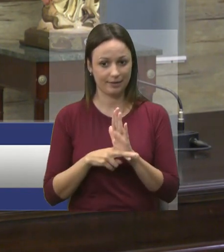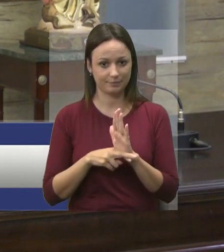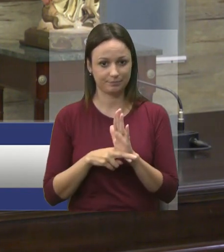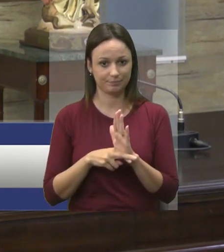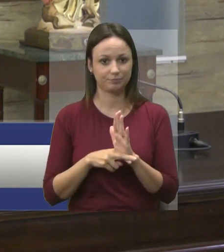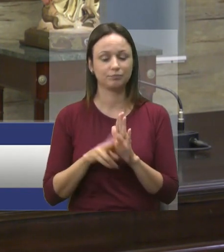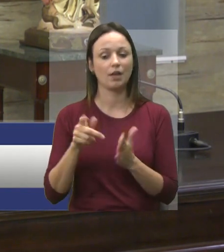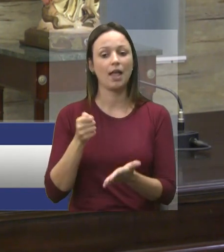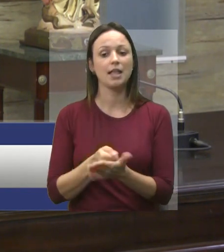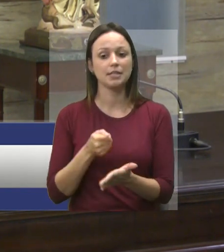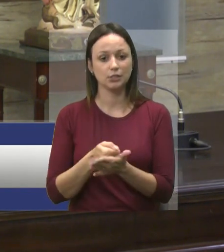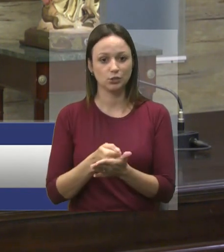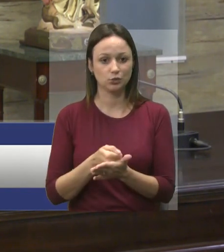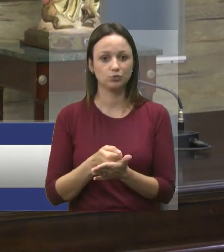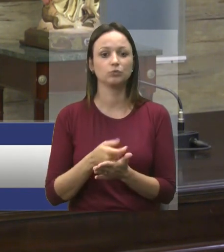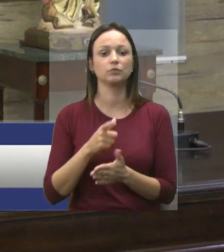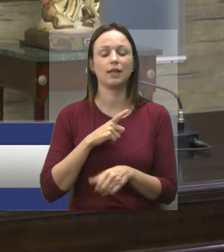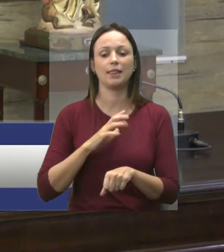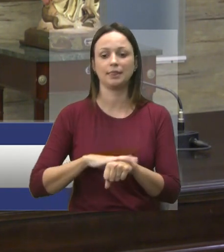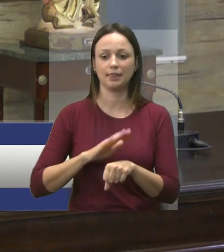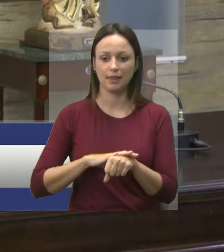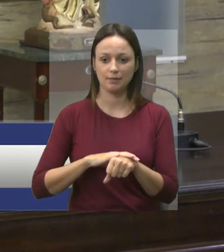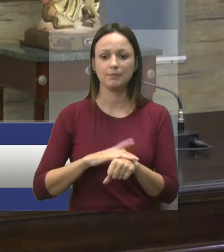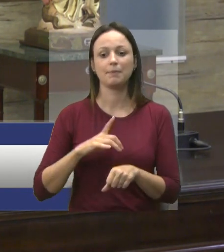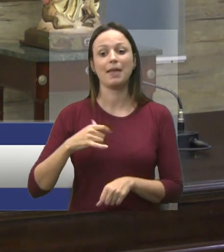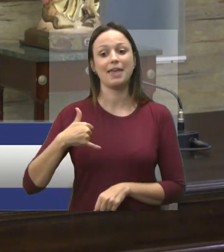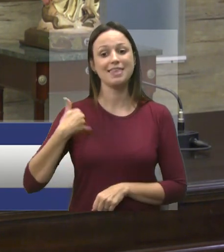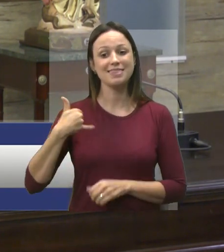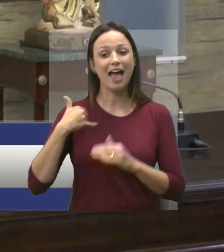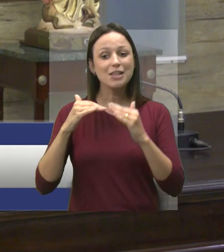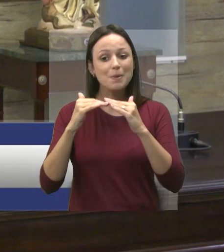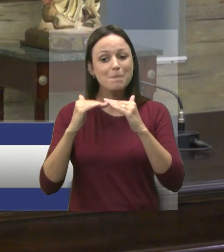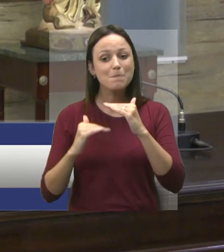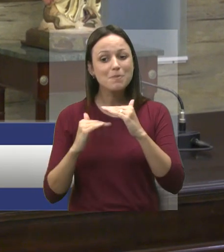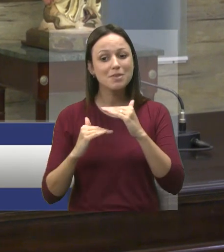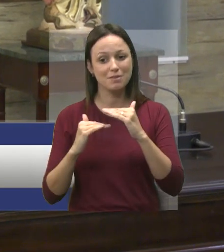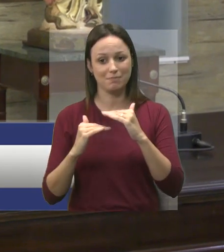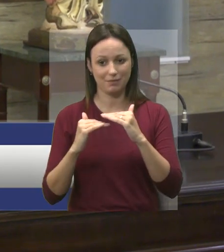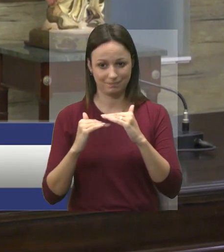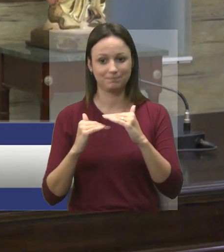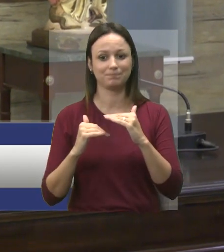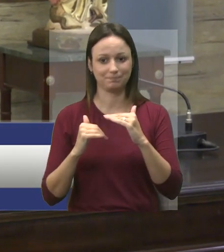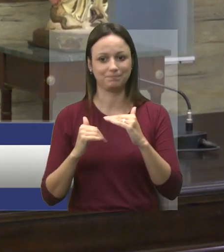exige, além do tempo, uma idade mínima. E